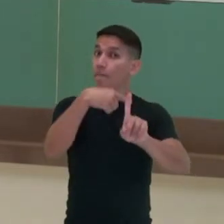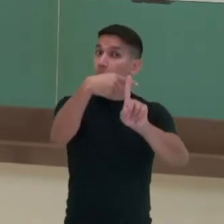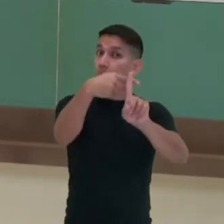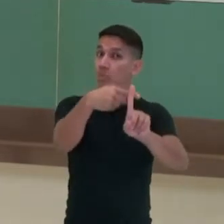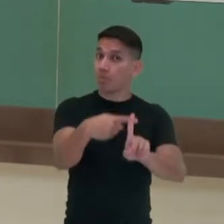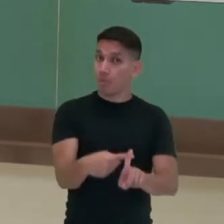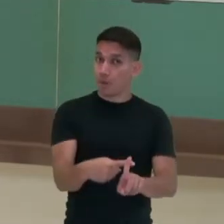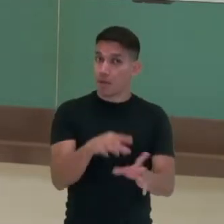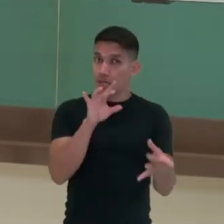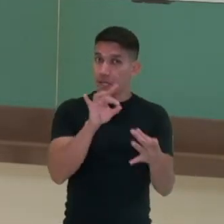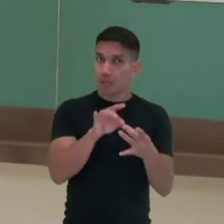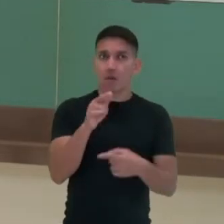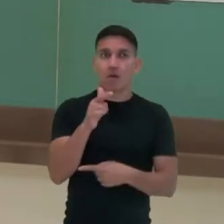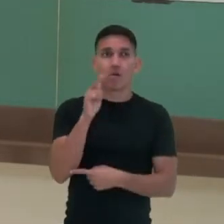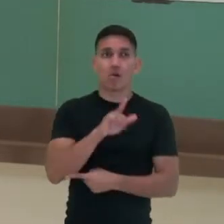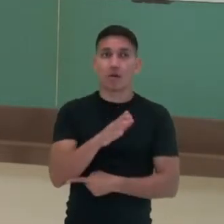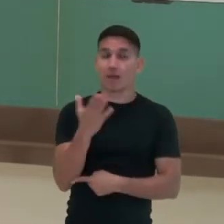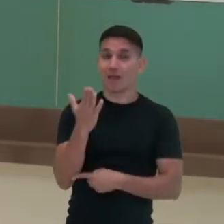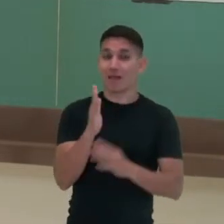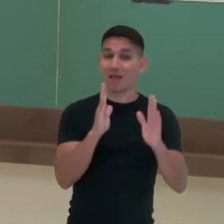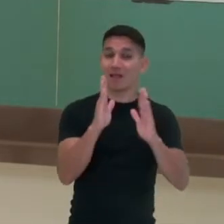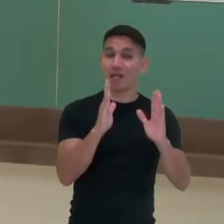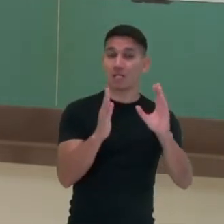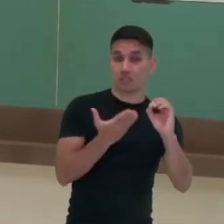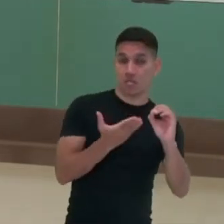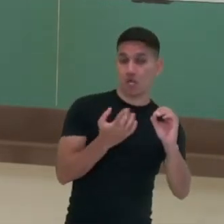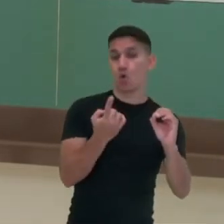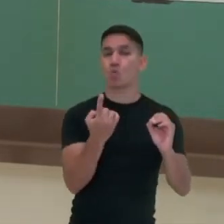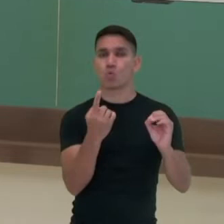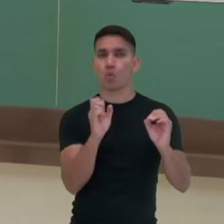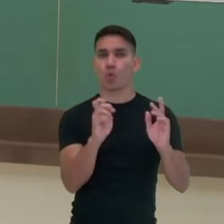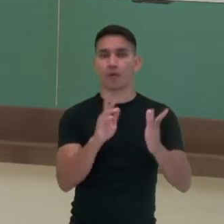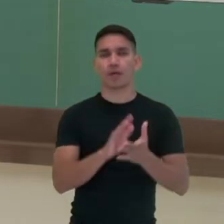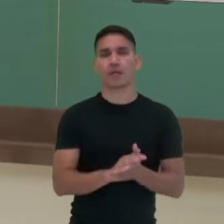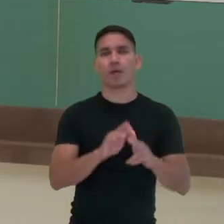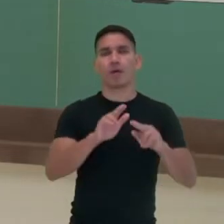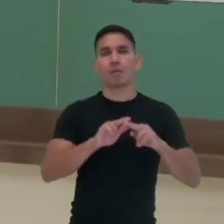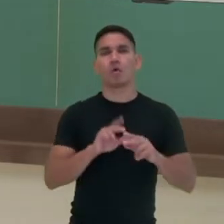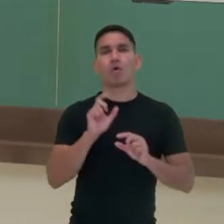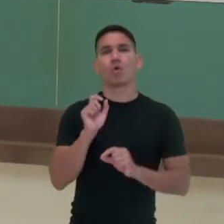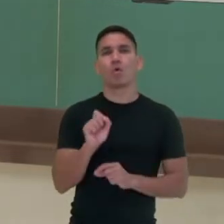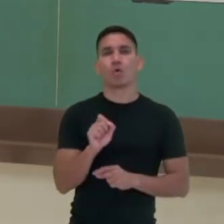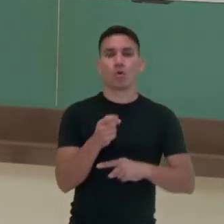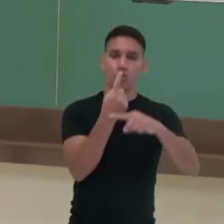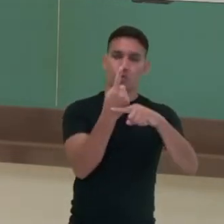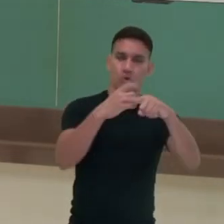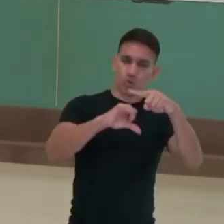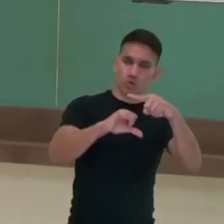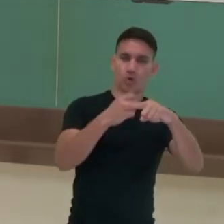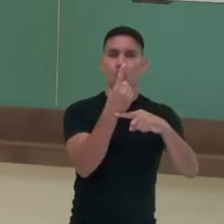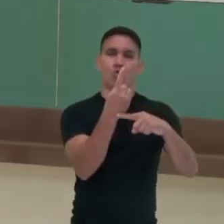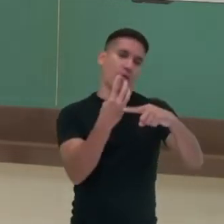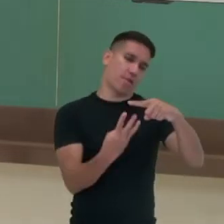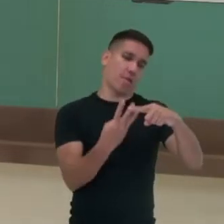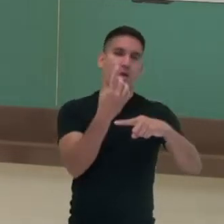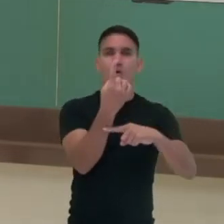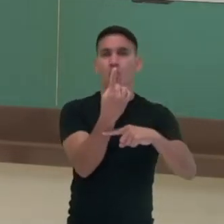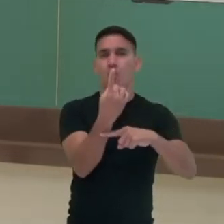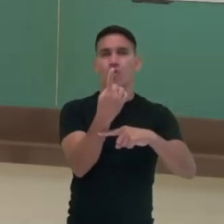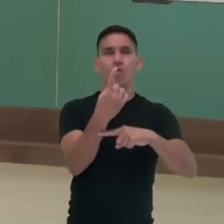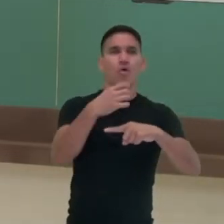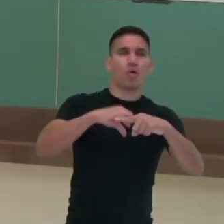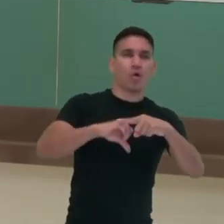que estejam, pessoal, entre 0 e 1, né? Então, 1 sobre 9, 1 sobre 3, 1, 3 e 9.